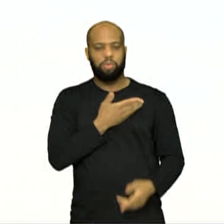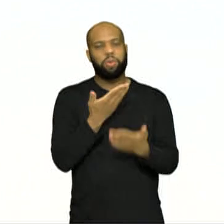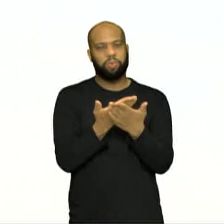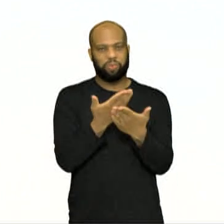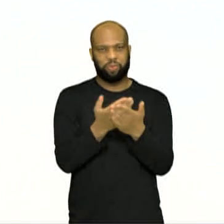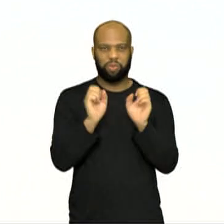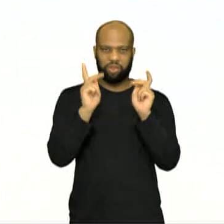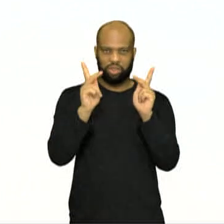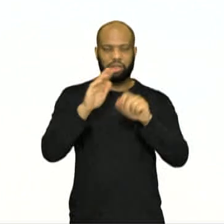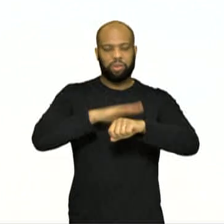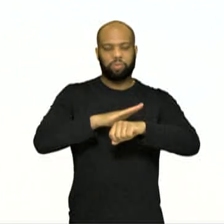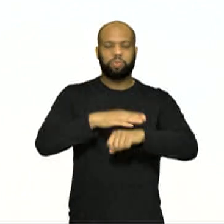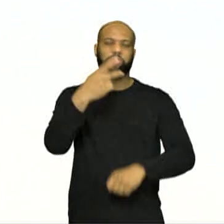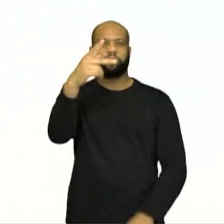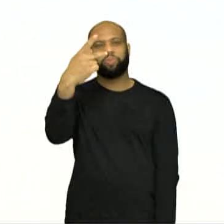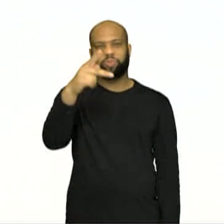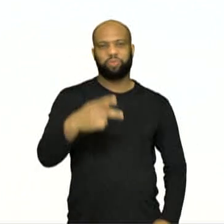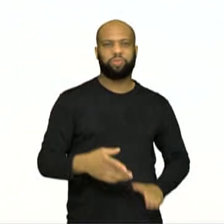aula. Agora é com vocês.